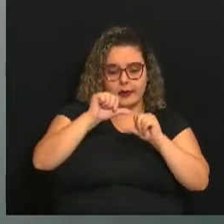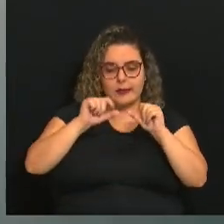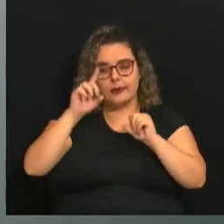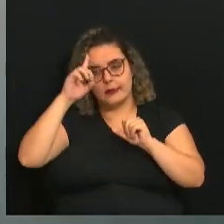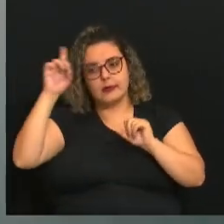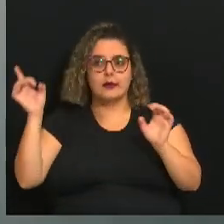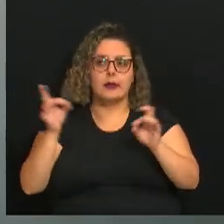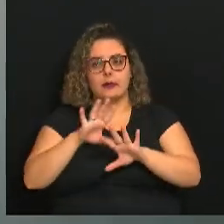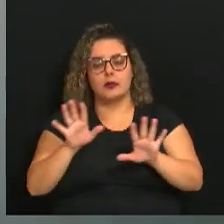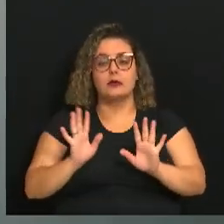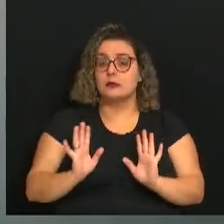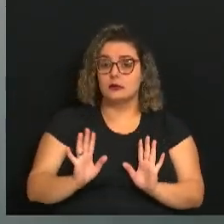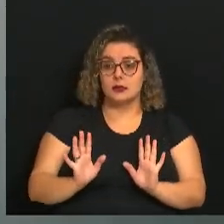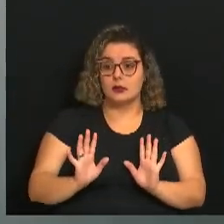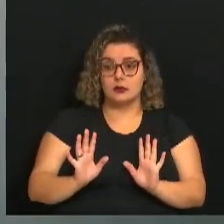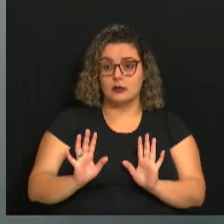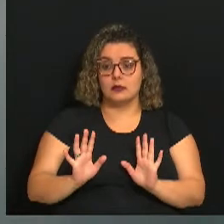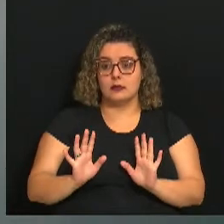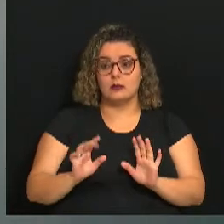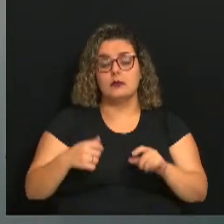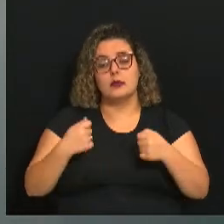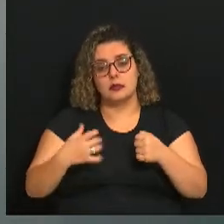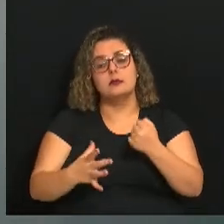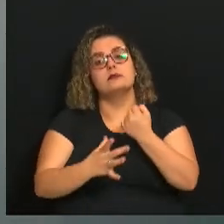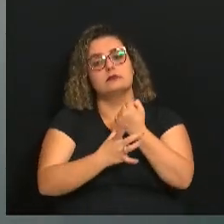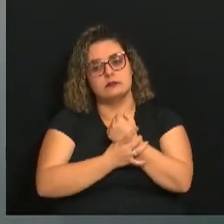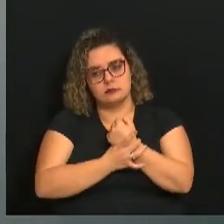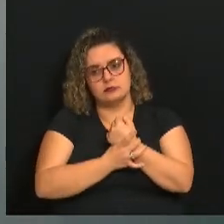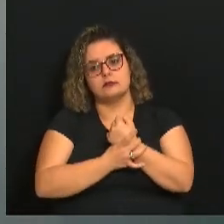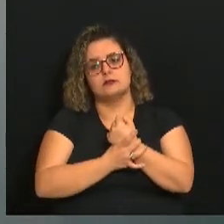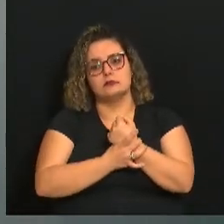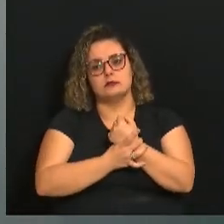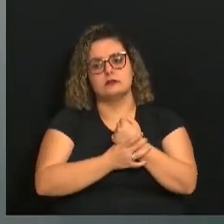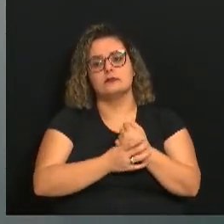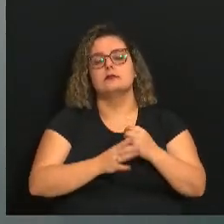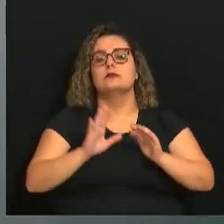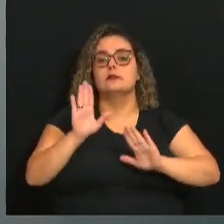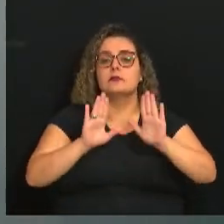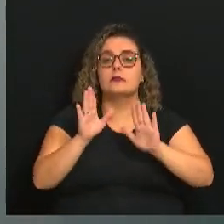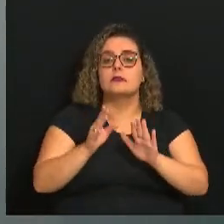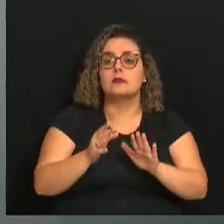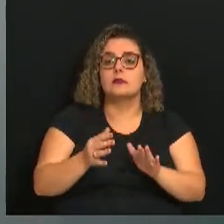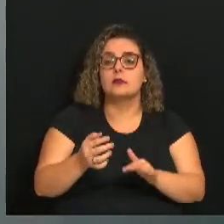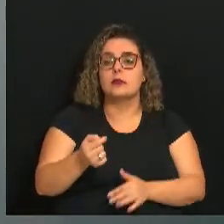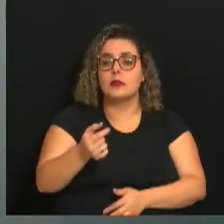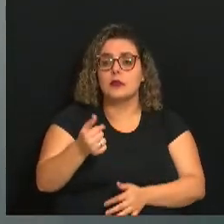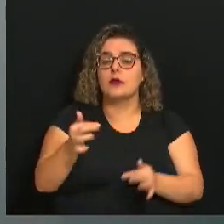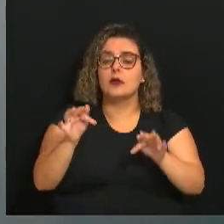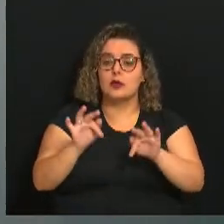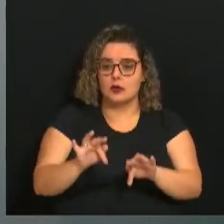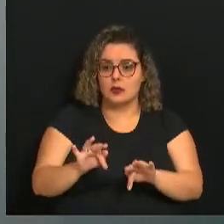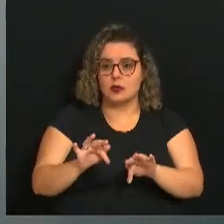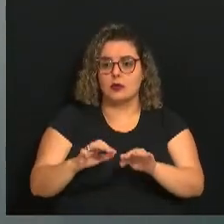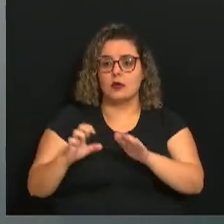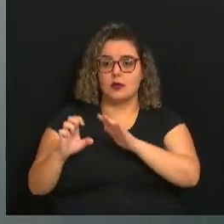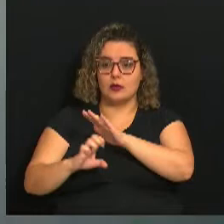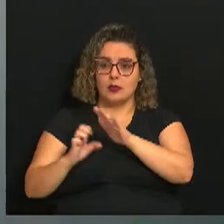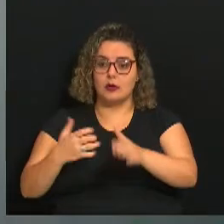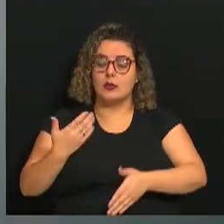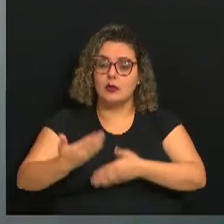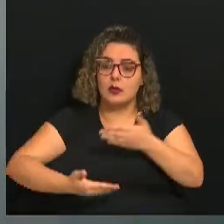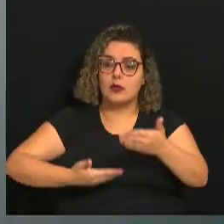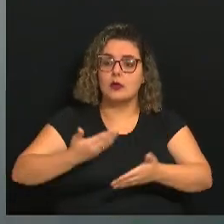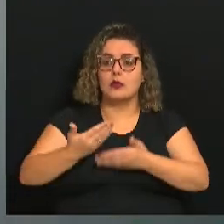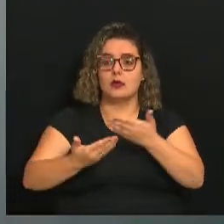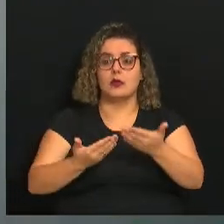forma muito segura. E como essa licitação está em curso, já está em fase final, a empresa que estava prestando o serviço,